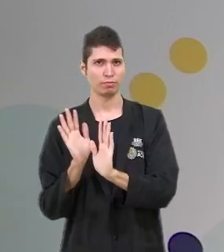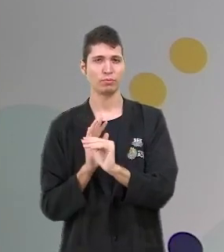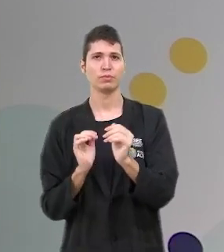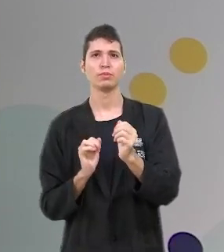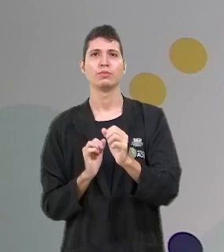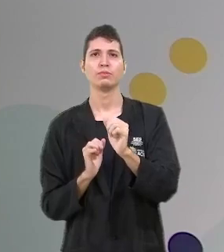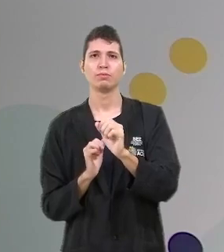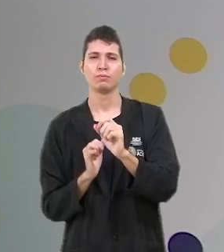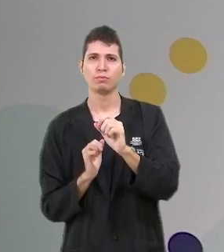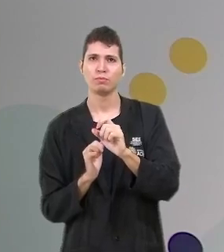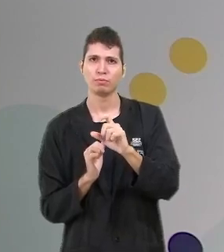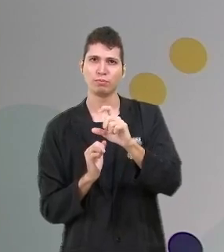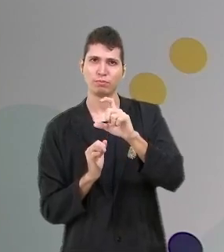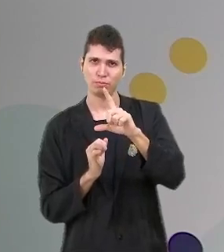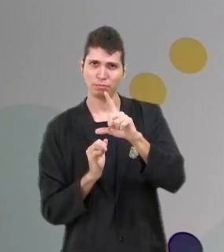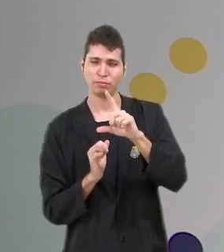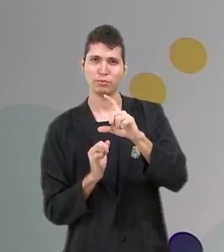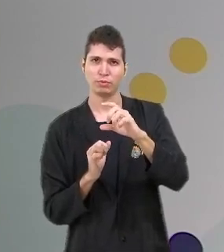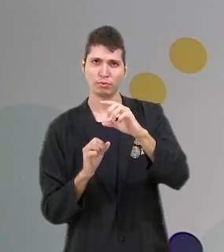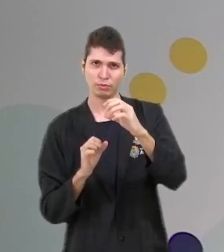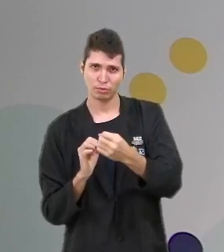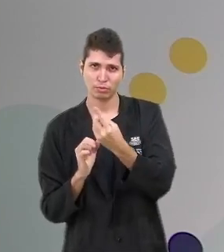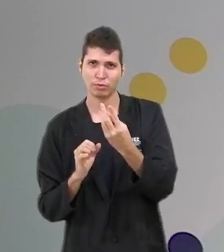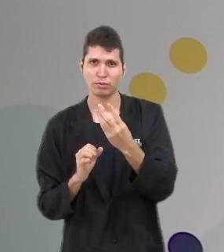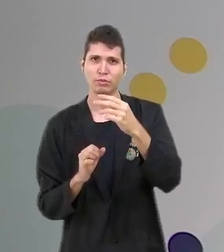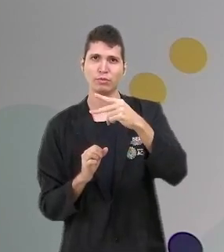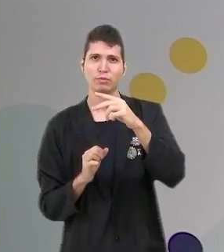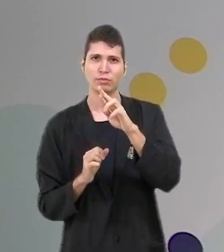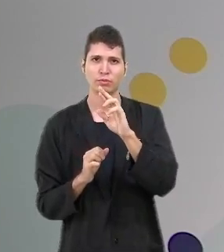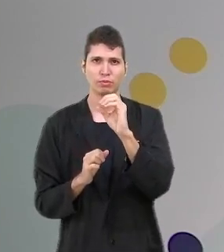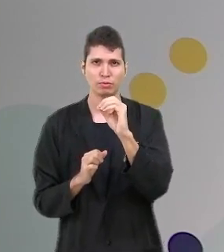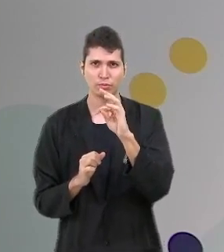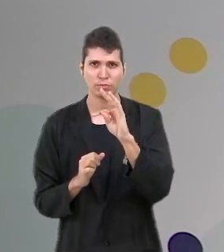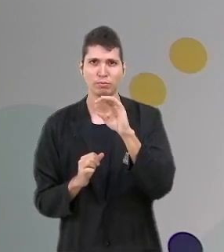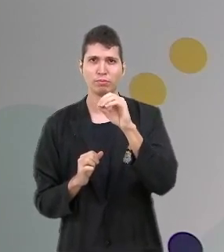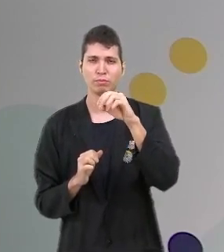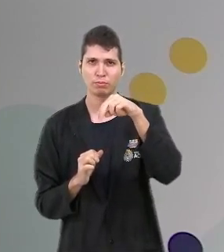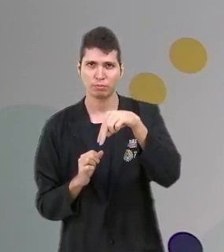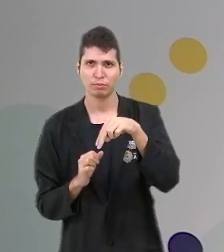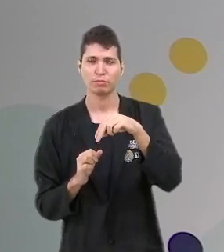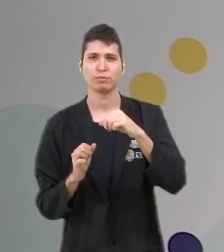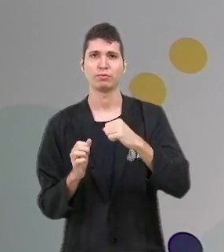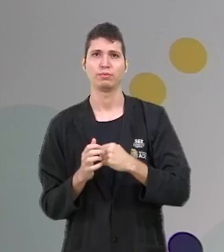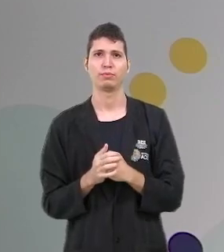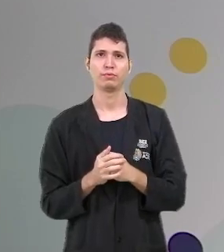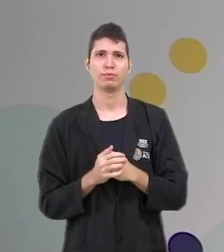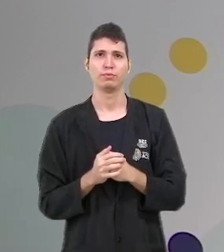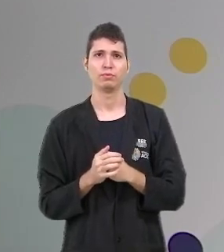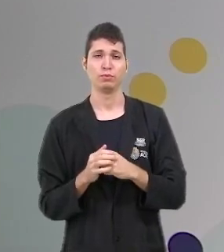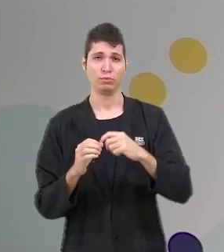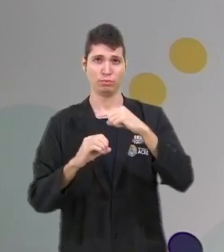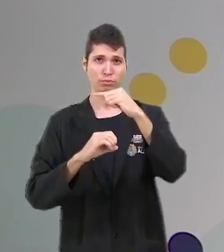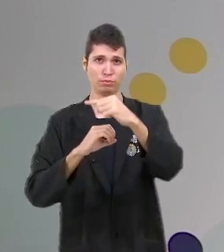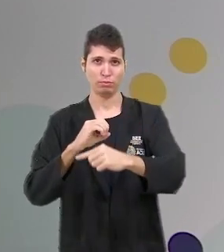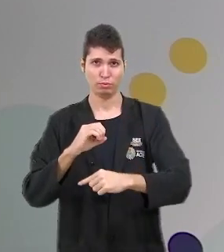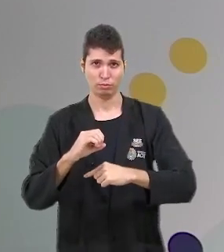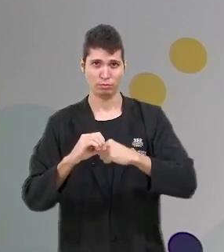a quantidade de prótons, maior vai ser aí essa proximidade. Então, o raio, ele vai se tornar